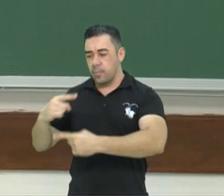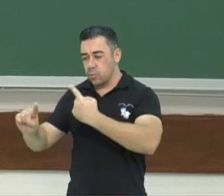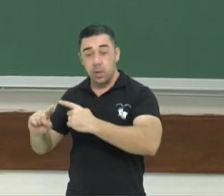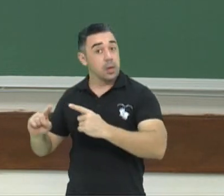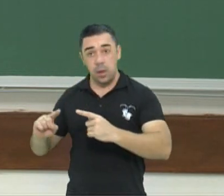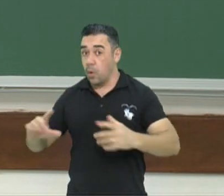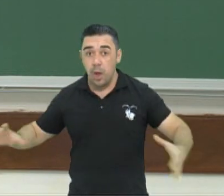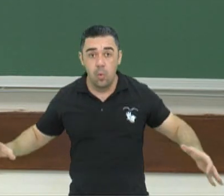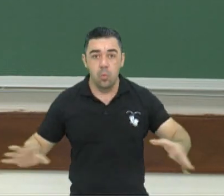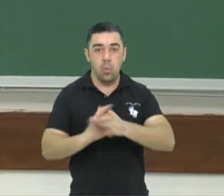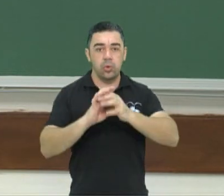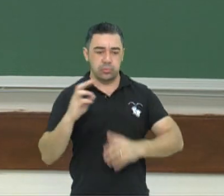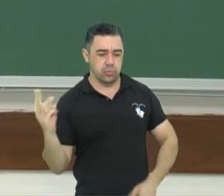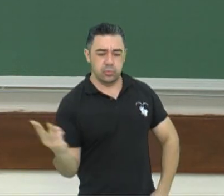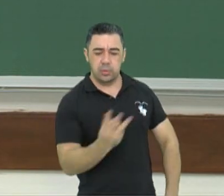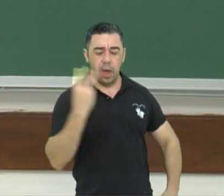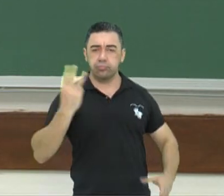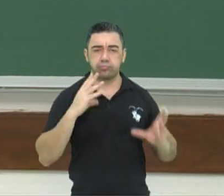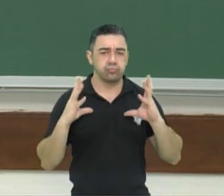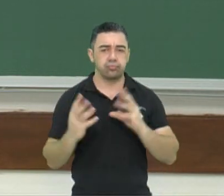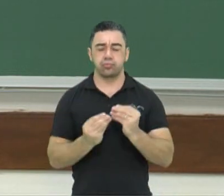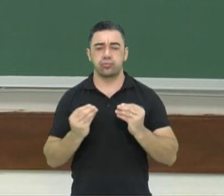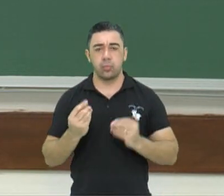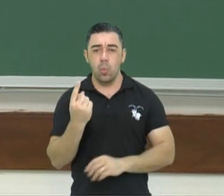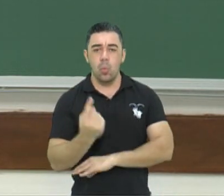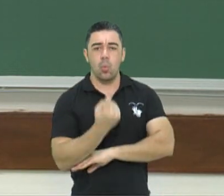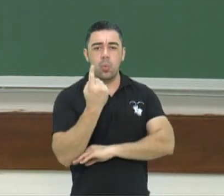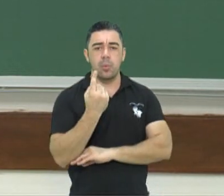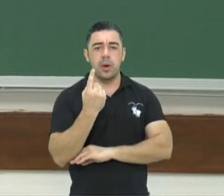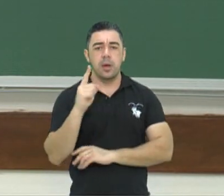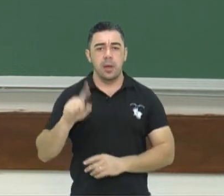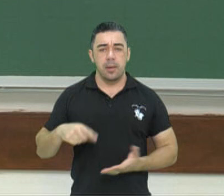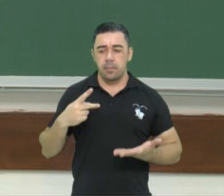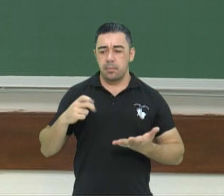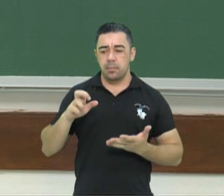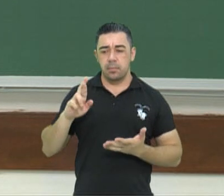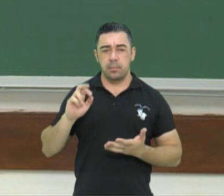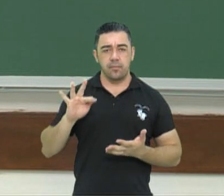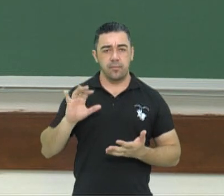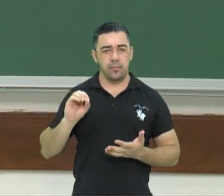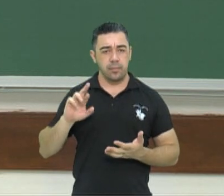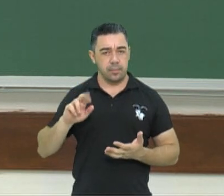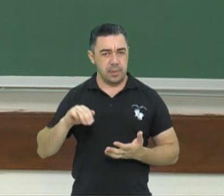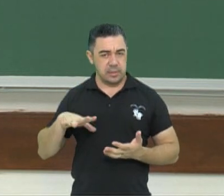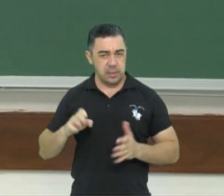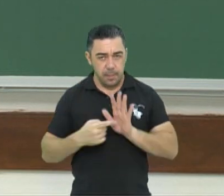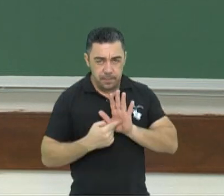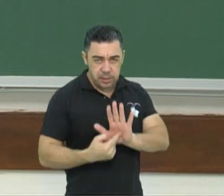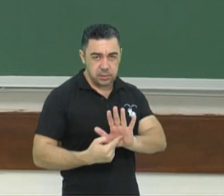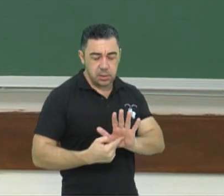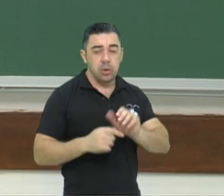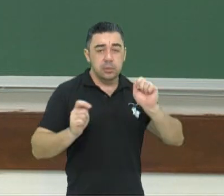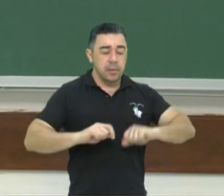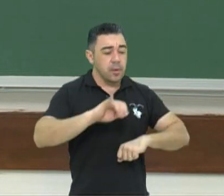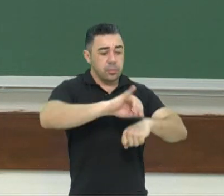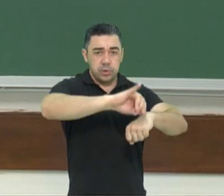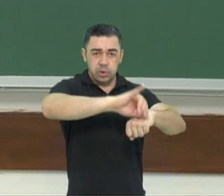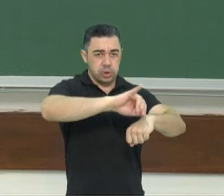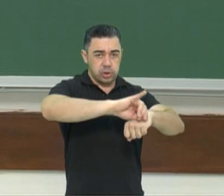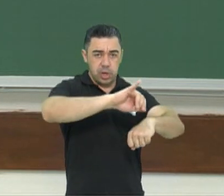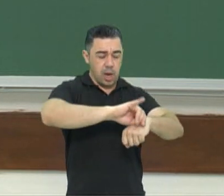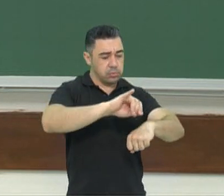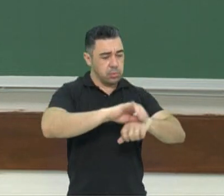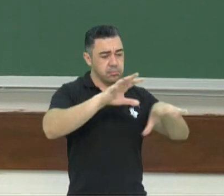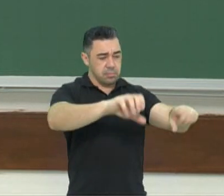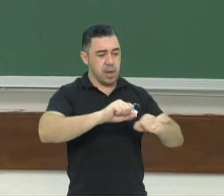coisa só. Por exemplo, com relação às performances, as pessoas poderiam muito bem pegar objetos, manipular